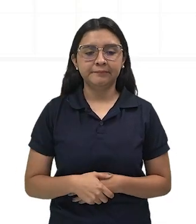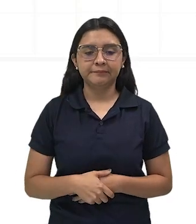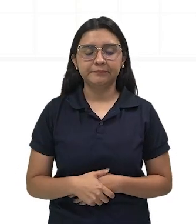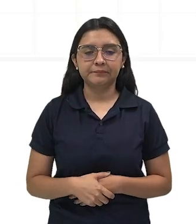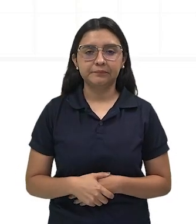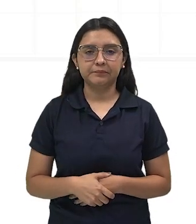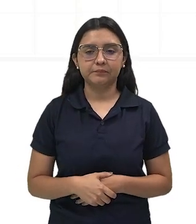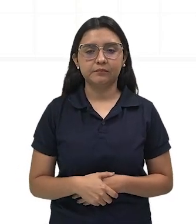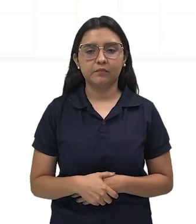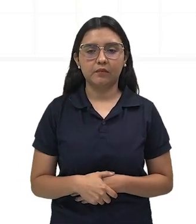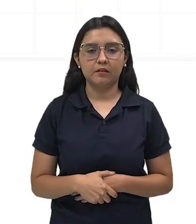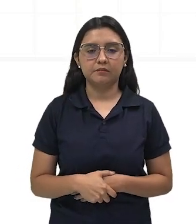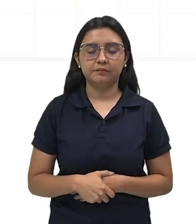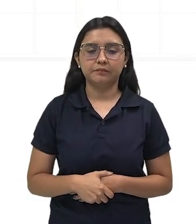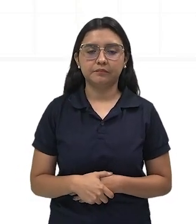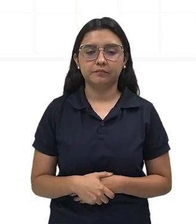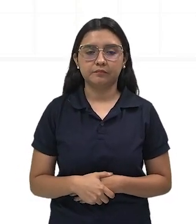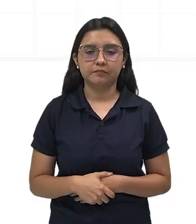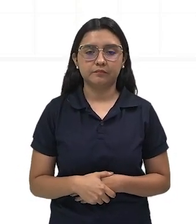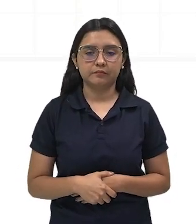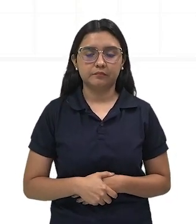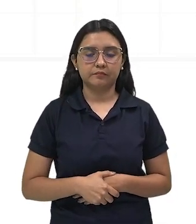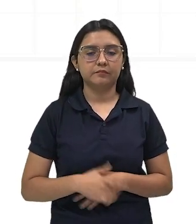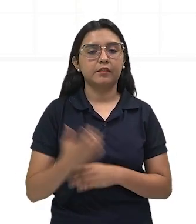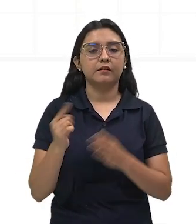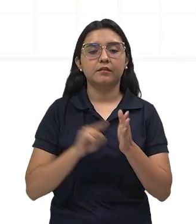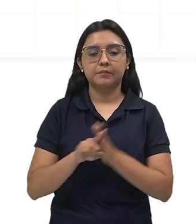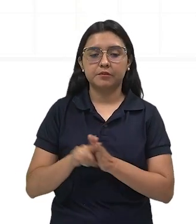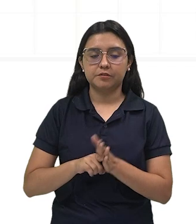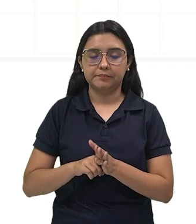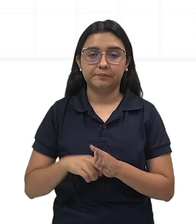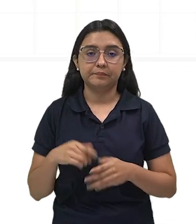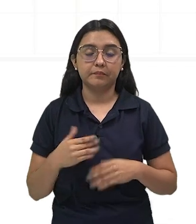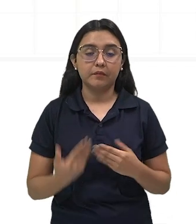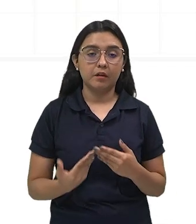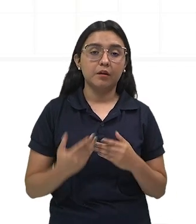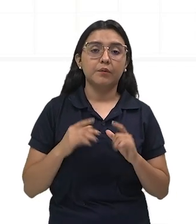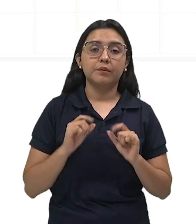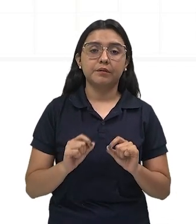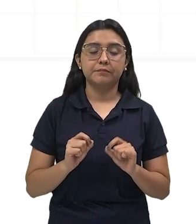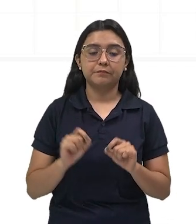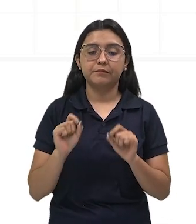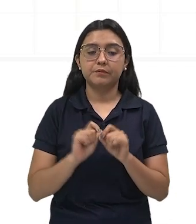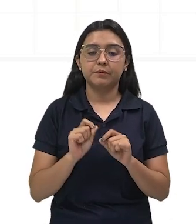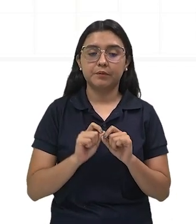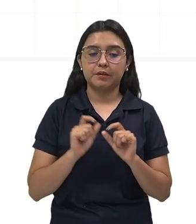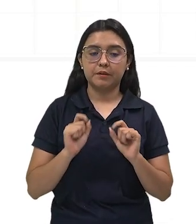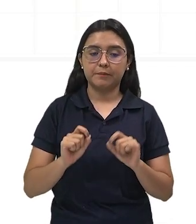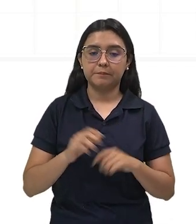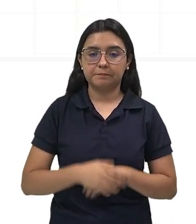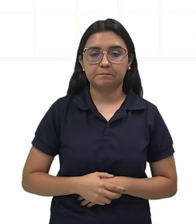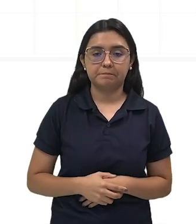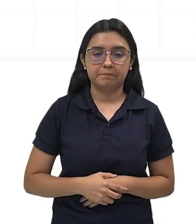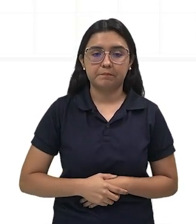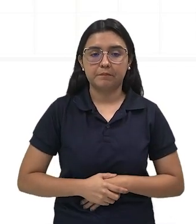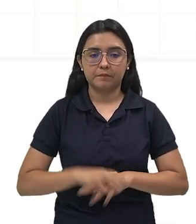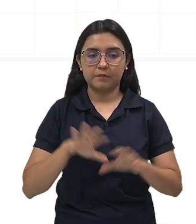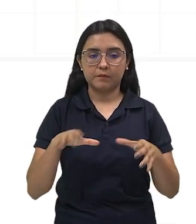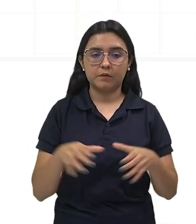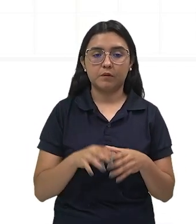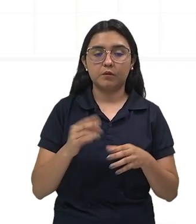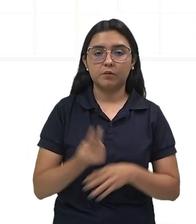Isso foi visto lá, por exemplo, no censo. Então, o que nós vamos fazer? Se vamos pegar 2.000 pessoas